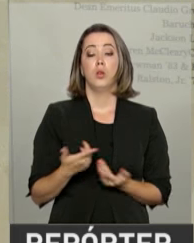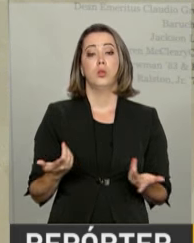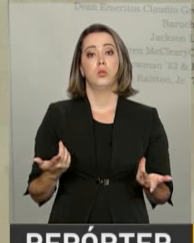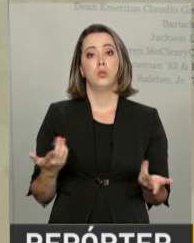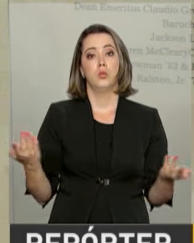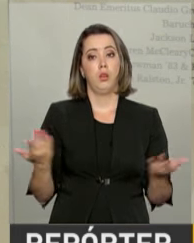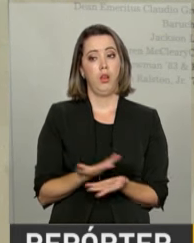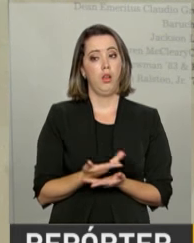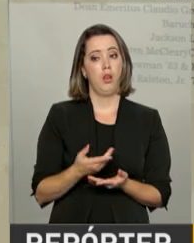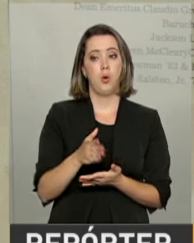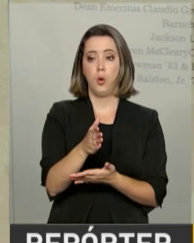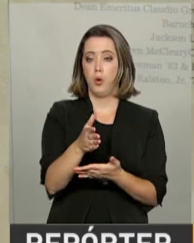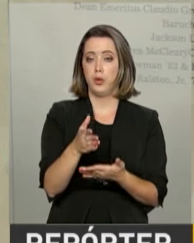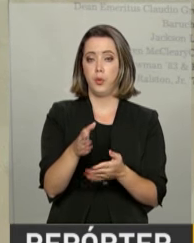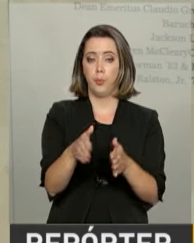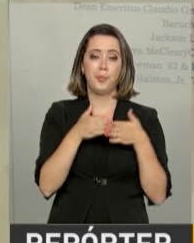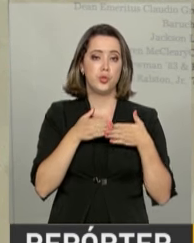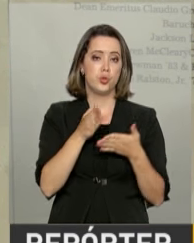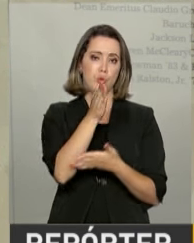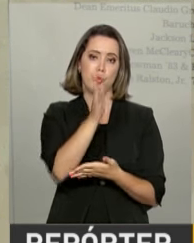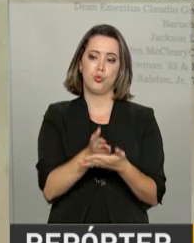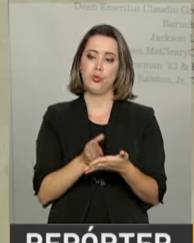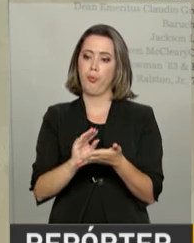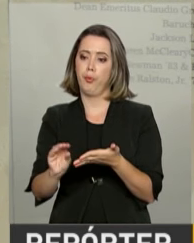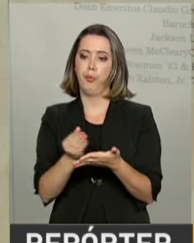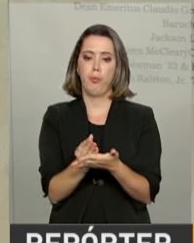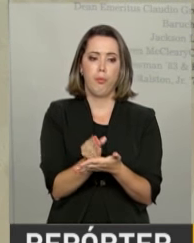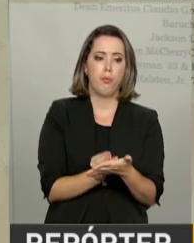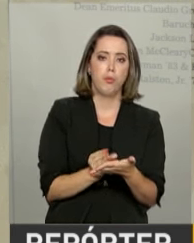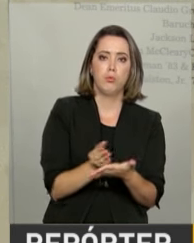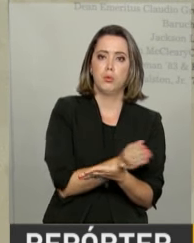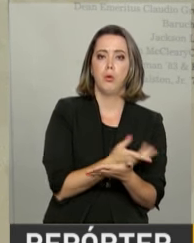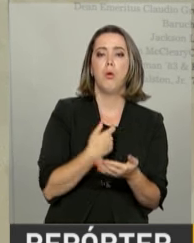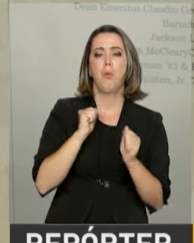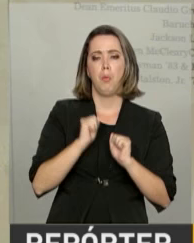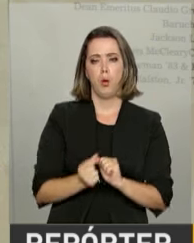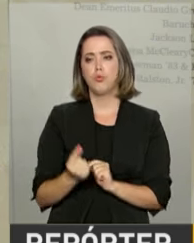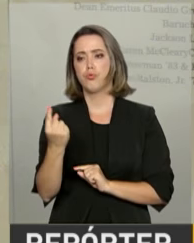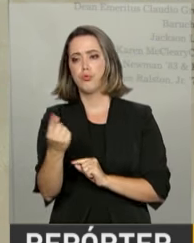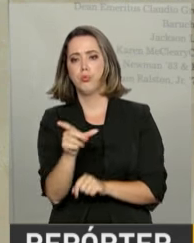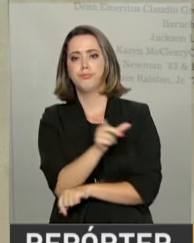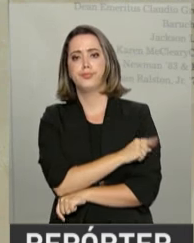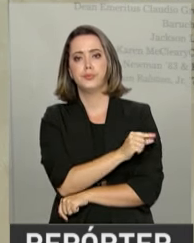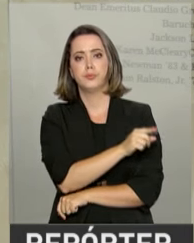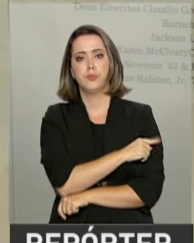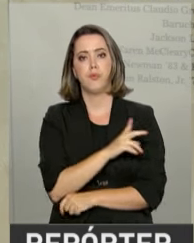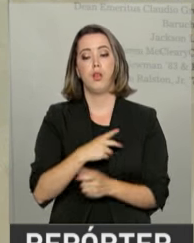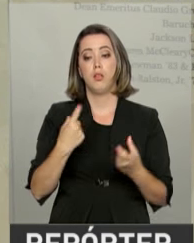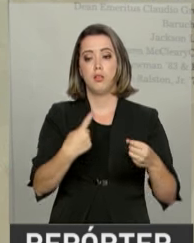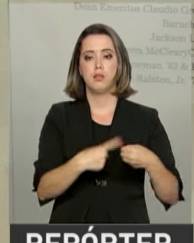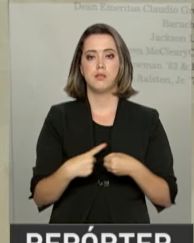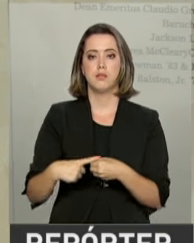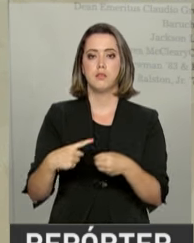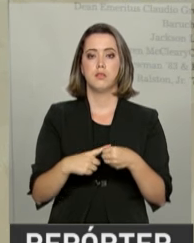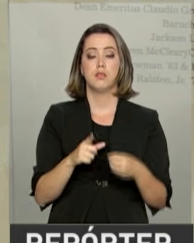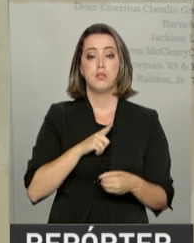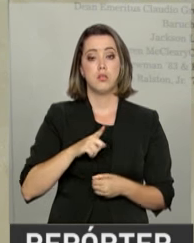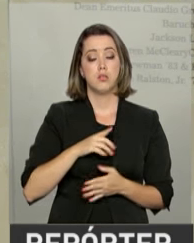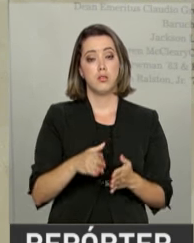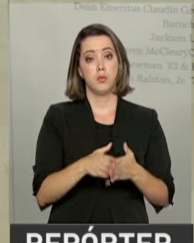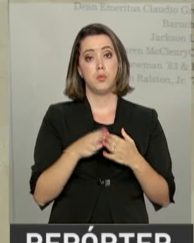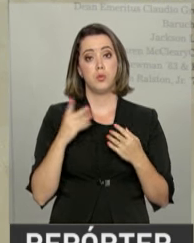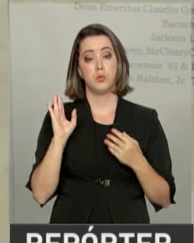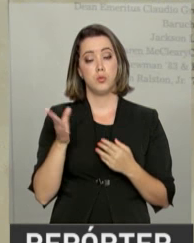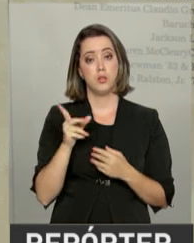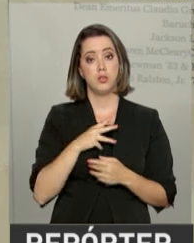enquanto, a recomendação do fracionamento. Nós temos condições de manter o bloqueio das cidades onde houve recomendação de vacinação, até porque